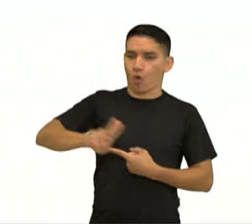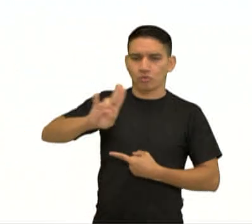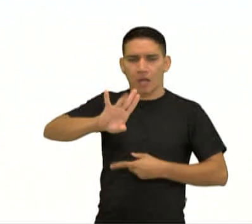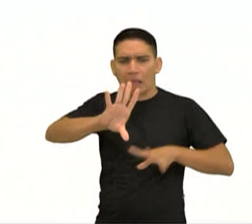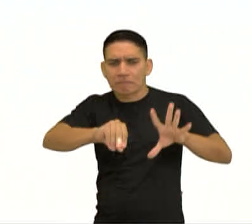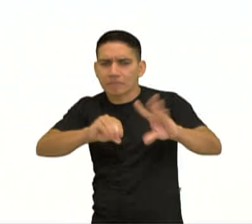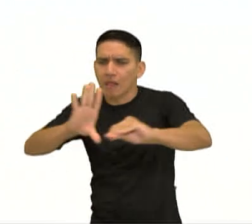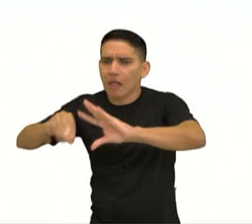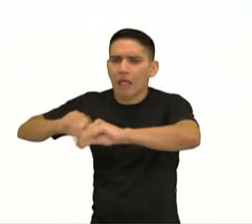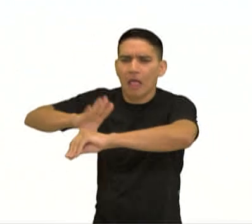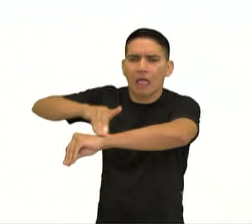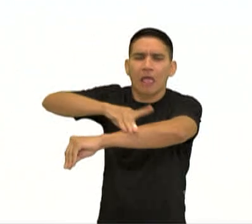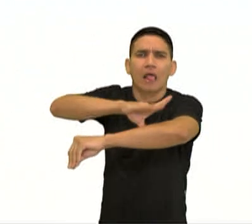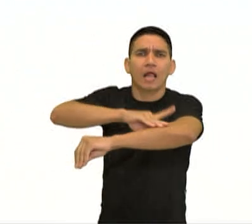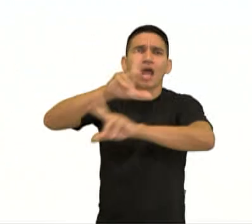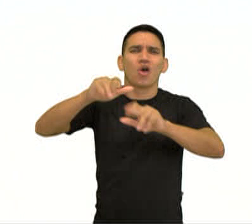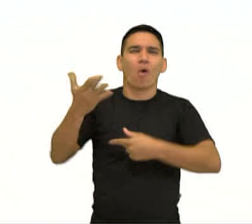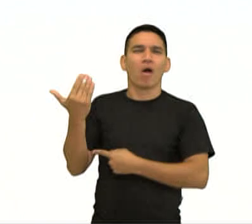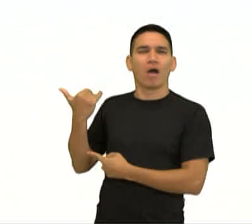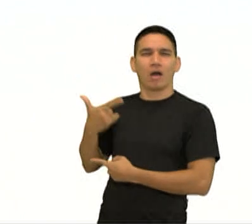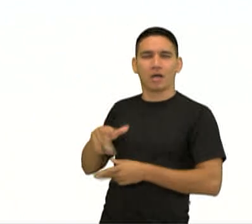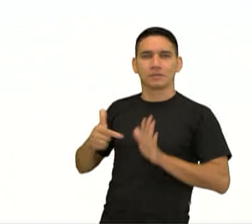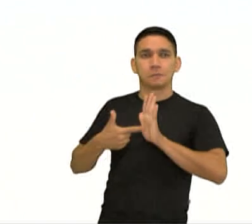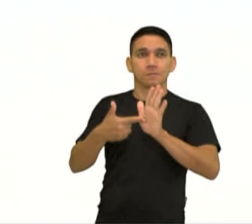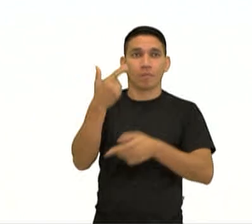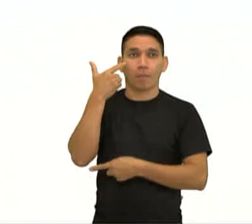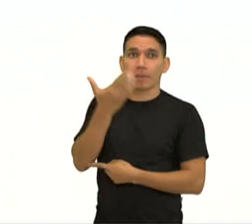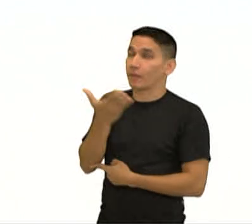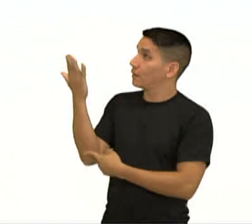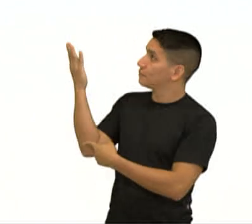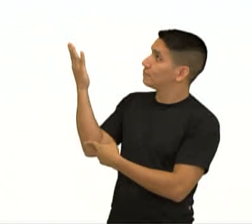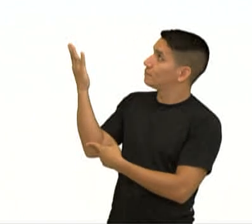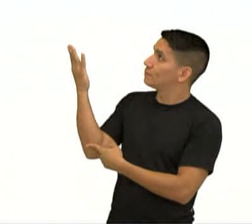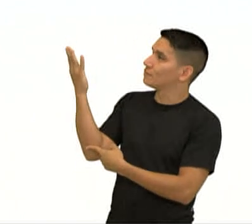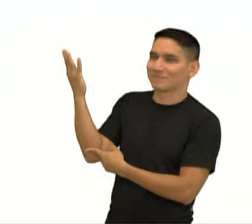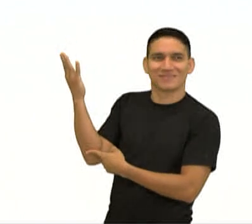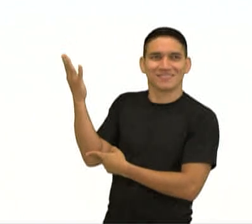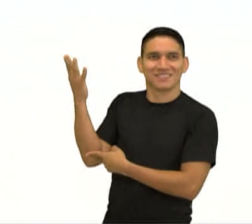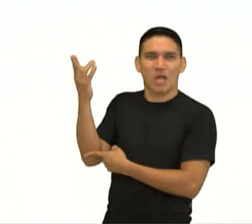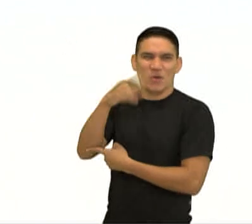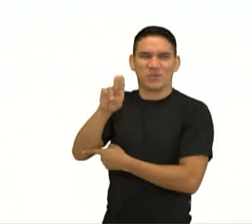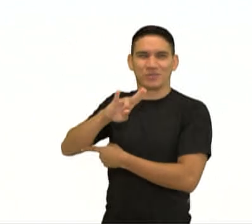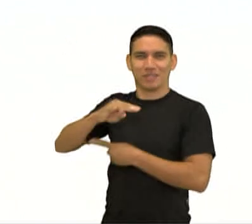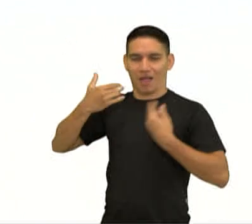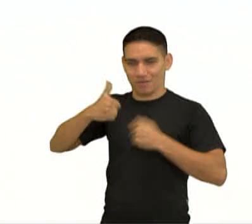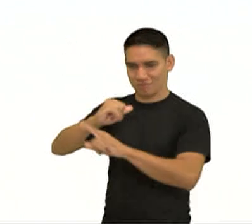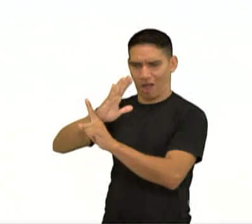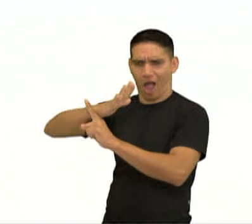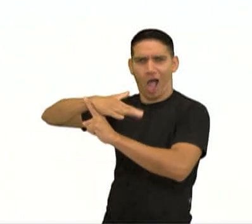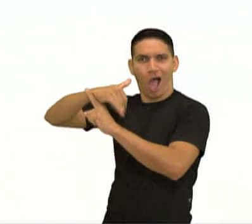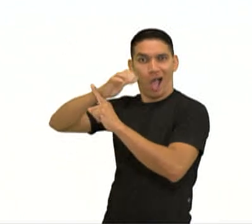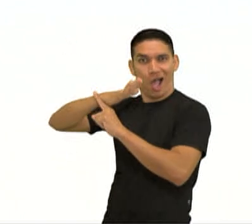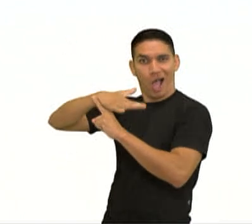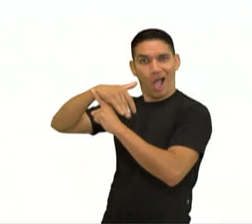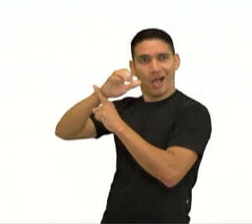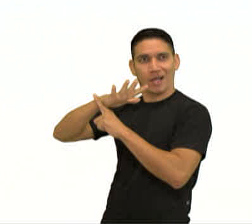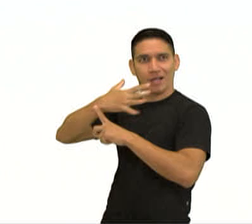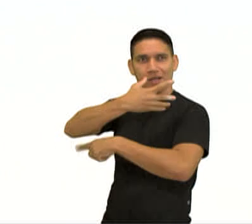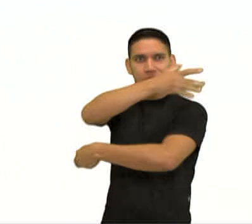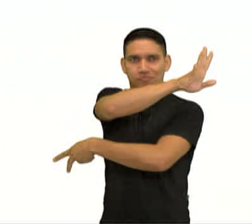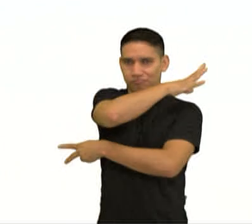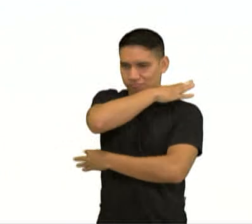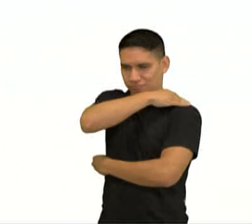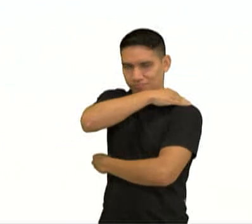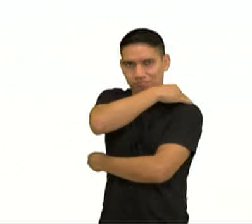nas obras anteriores. Olha só, pessoal, essa capa que ele veste, né? Isso são os